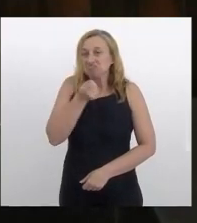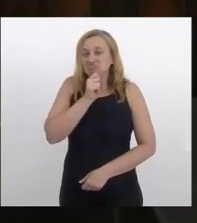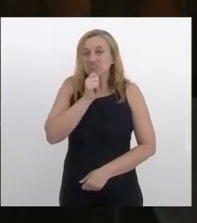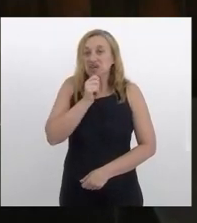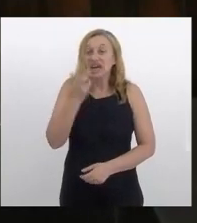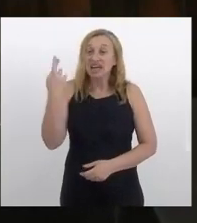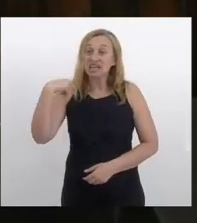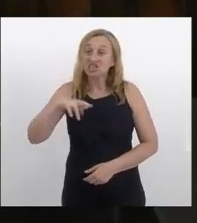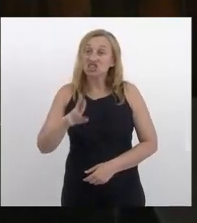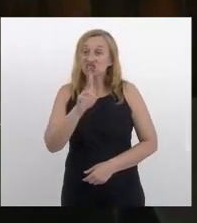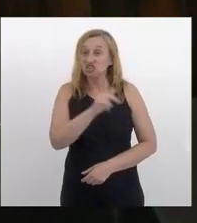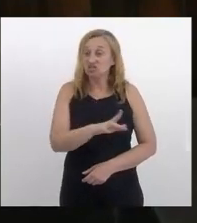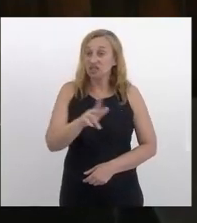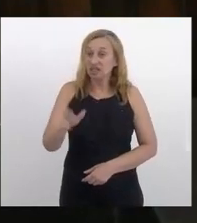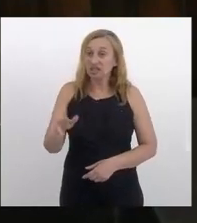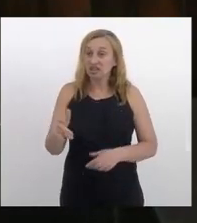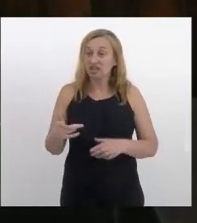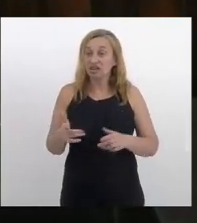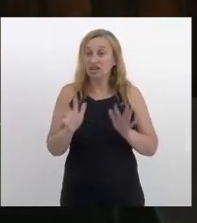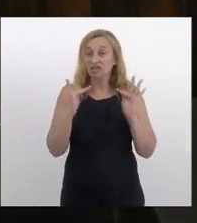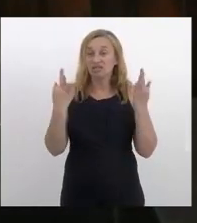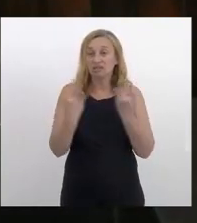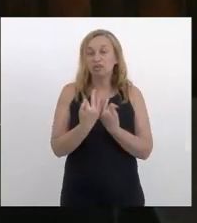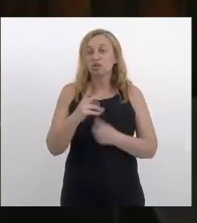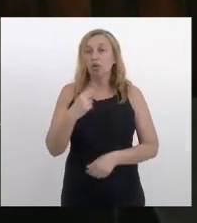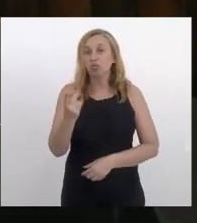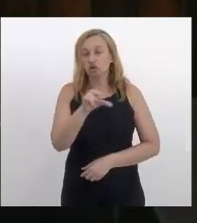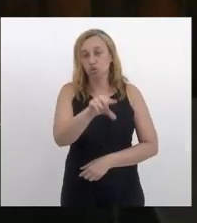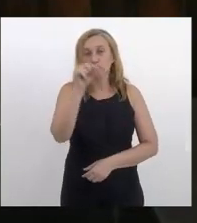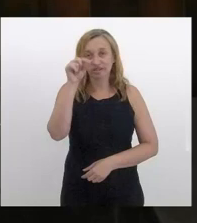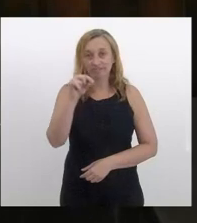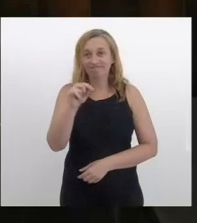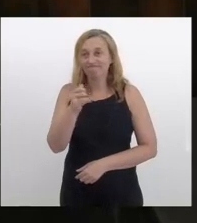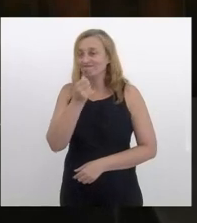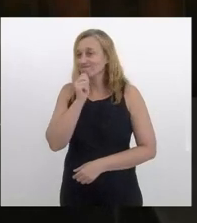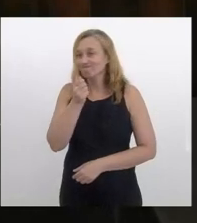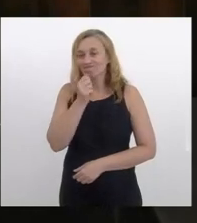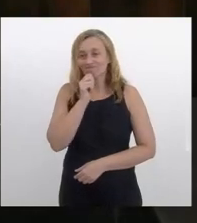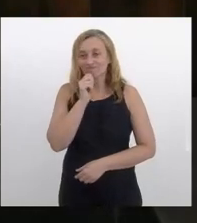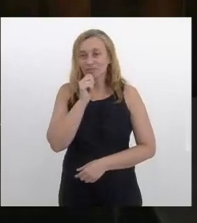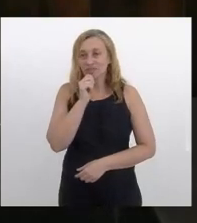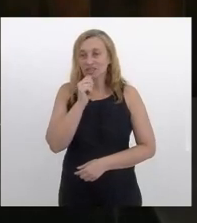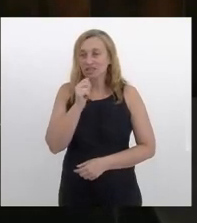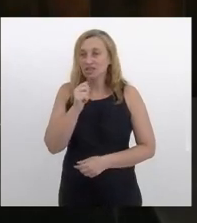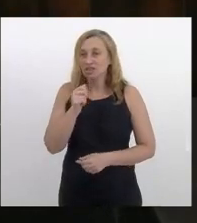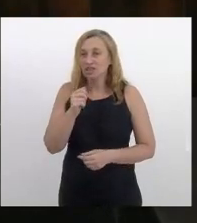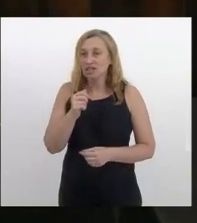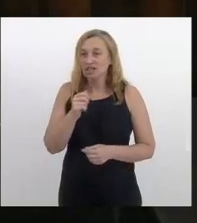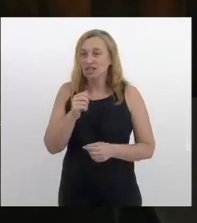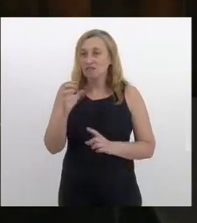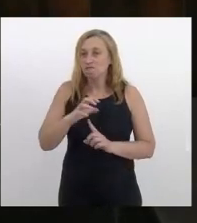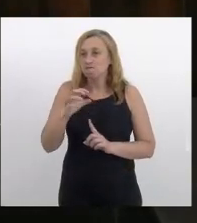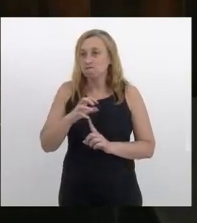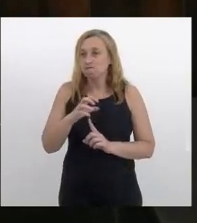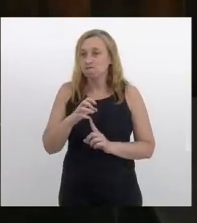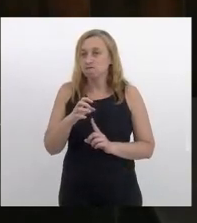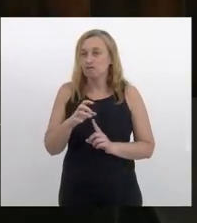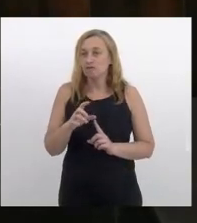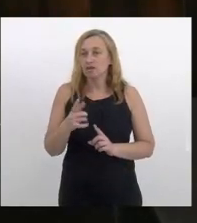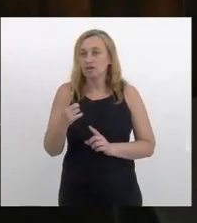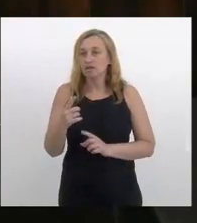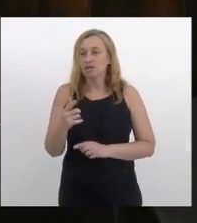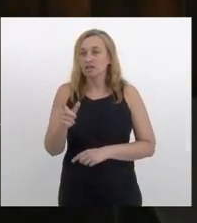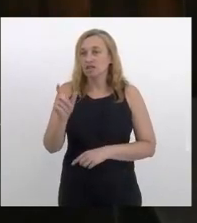ela advém de família ou por escolha. Ninguém força ninguém a ser de uma determinada